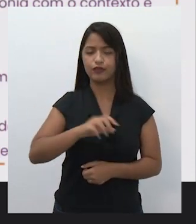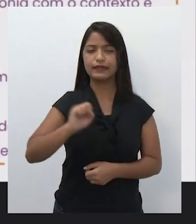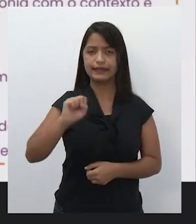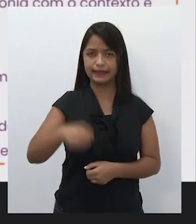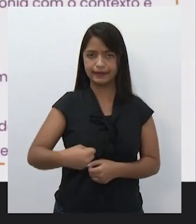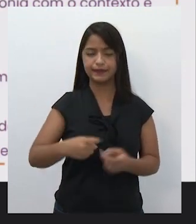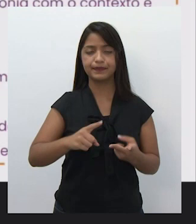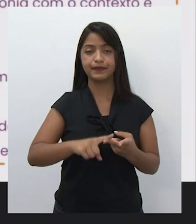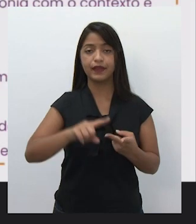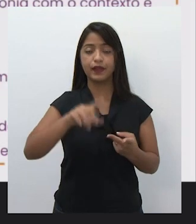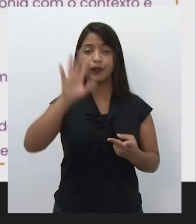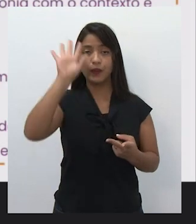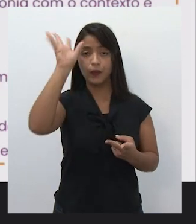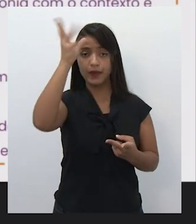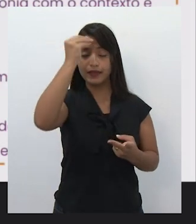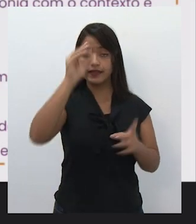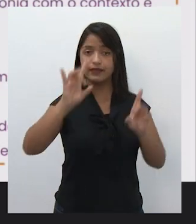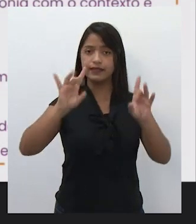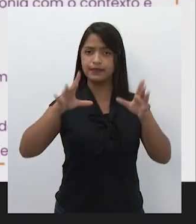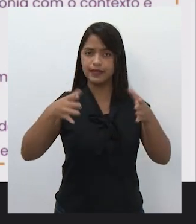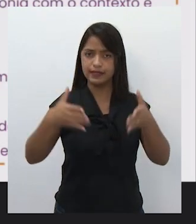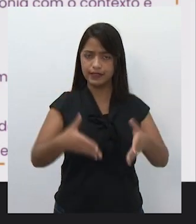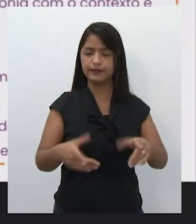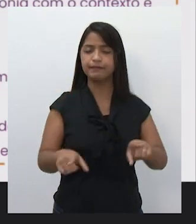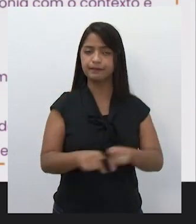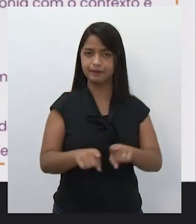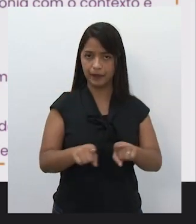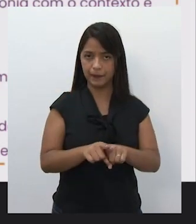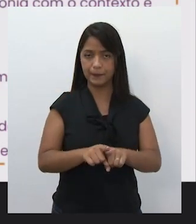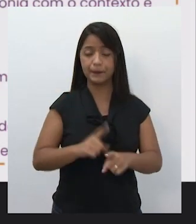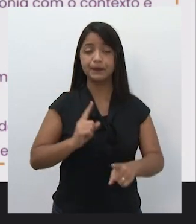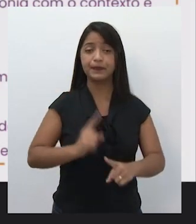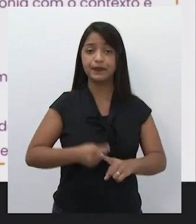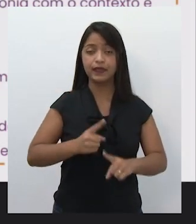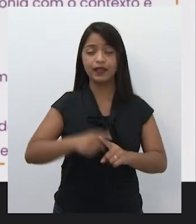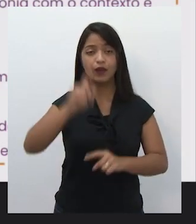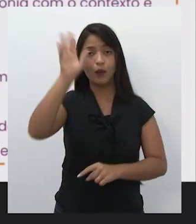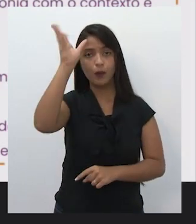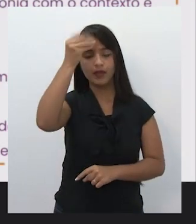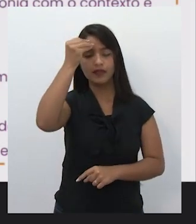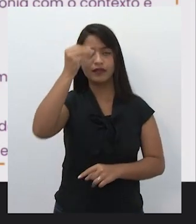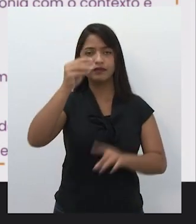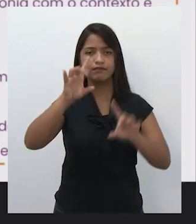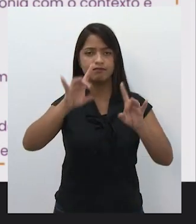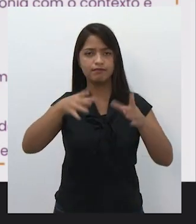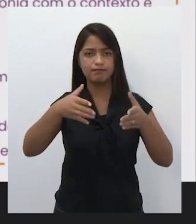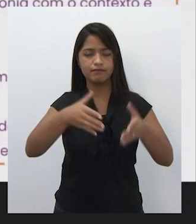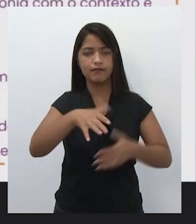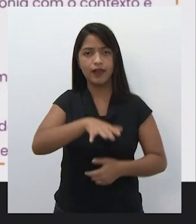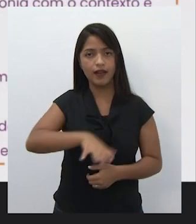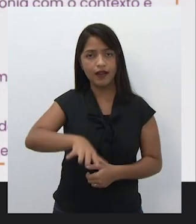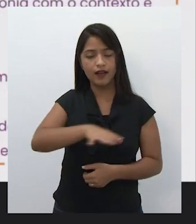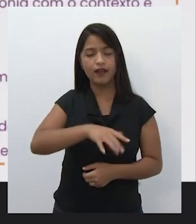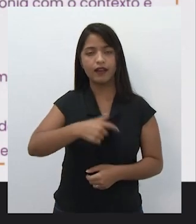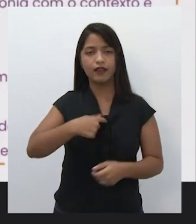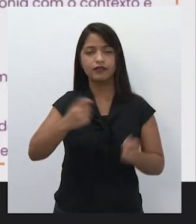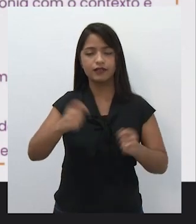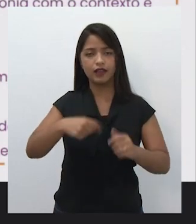competências específicas, porque eu posso olhar as competências específicas das áreas para